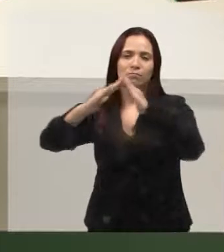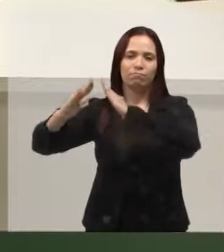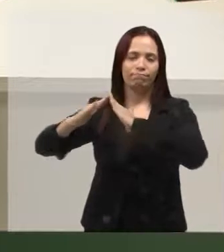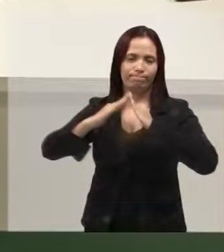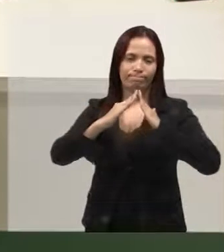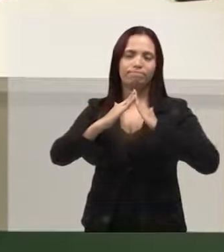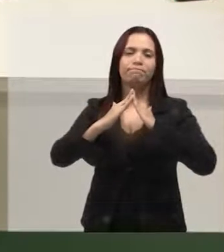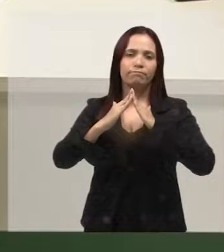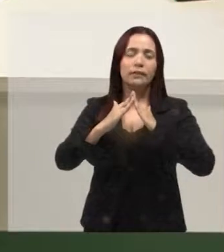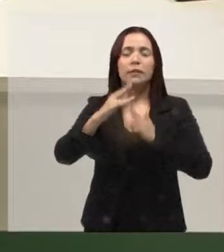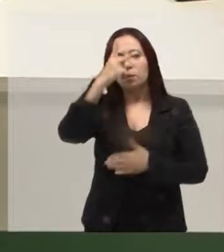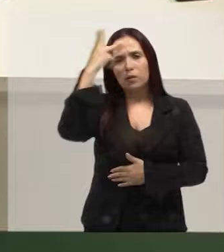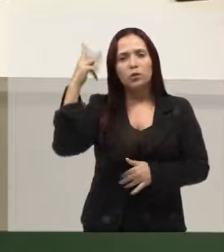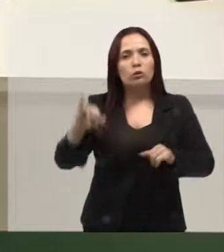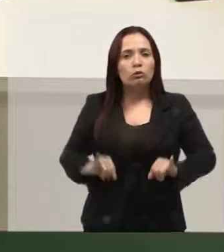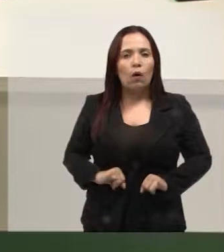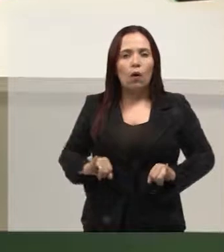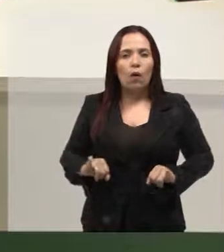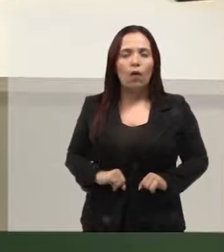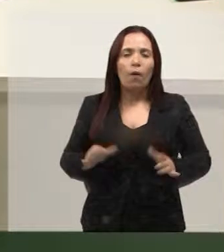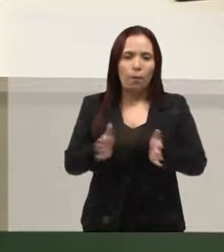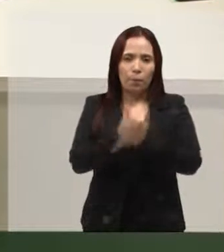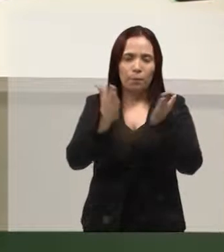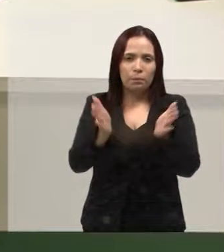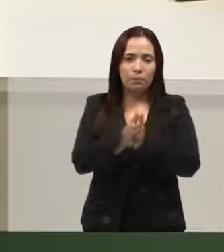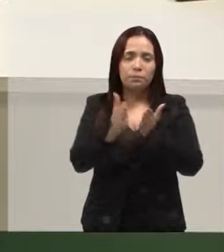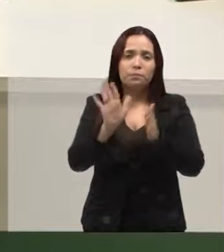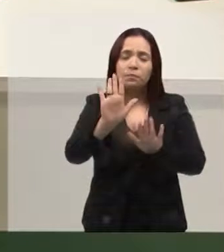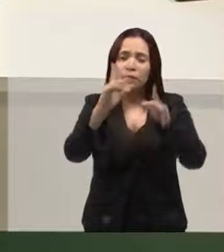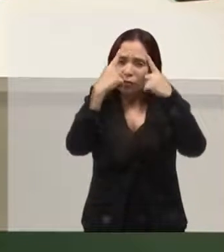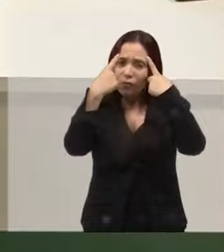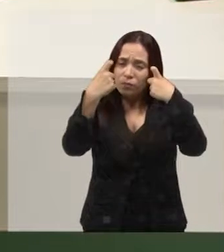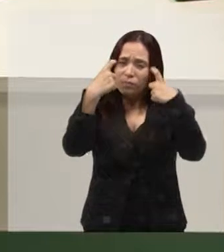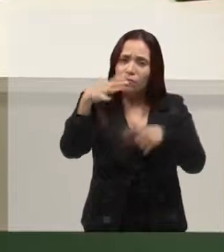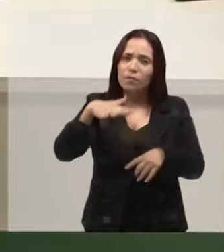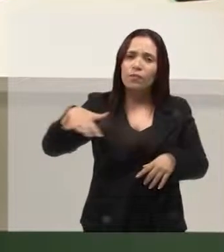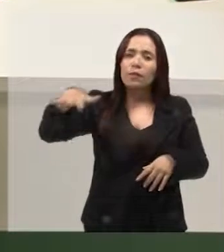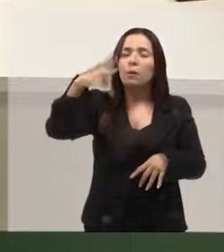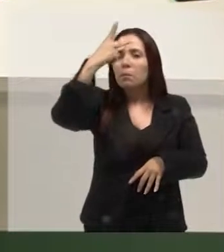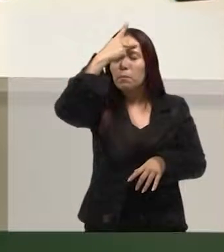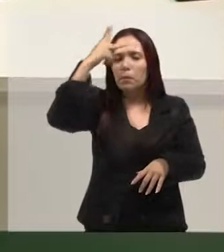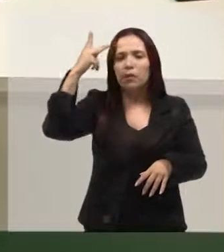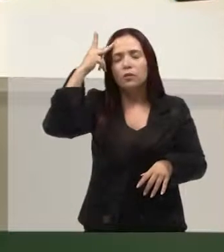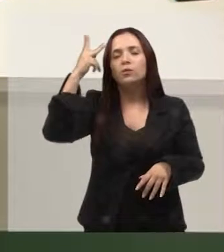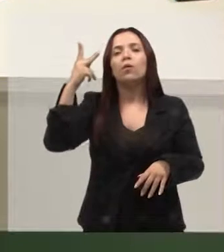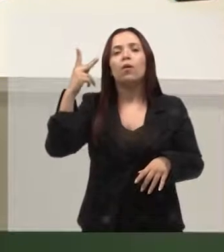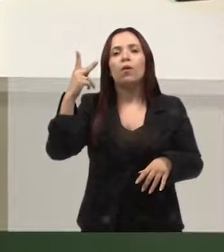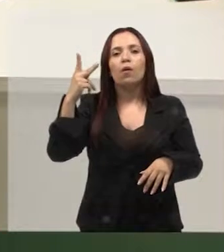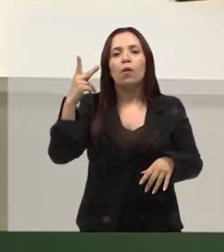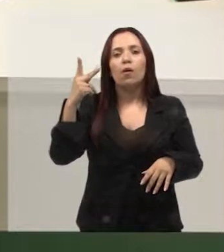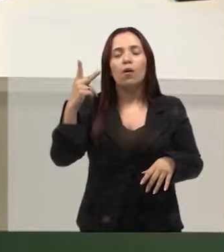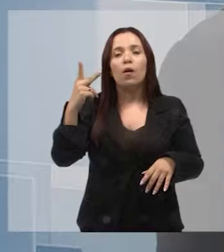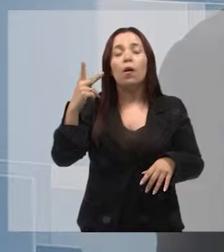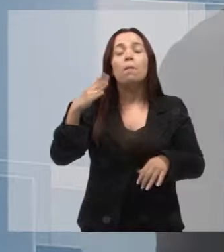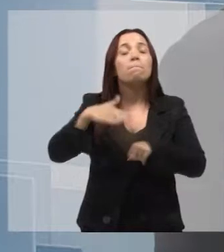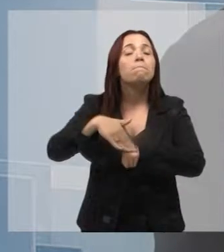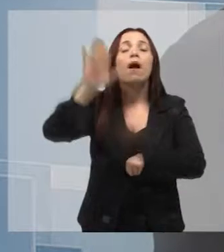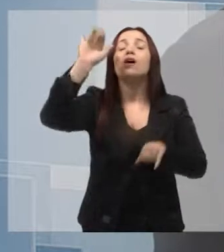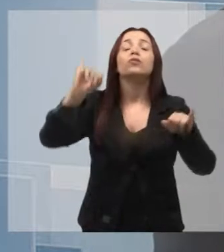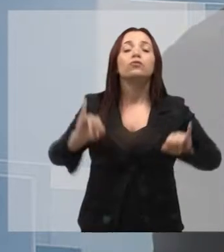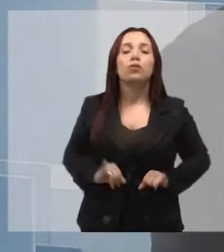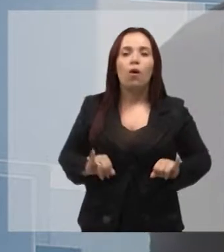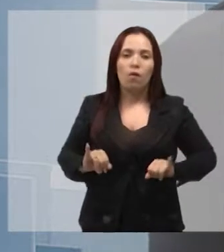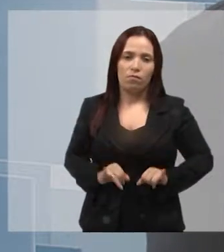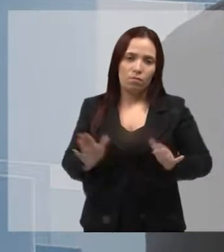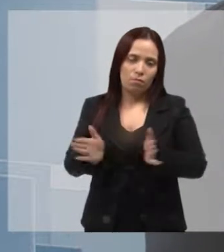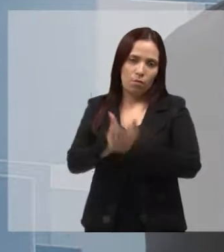senhor sabe, e quem sofre mais é a população mais pobre, né? A violência, as pessoas têm a mania de achar que a classe média sofre, mas e sofre mais a população mais